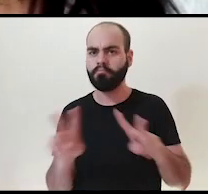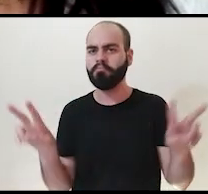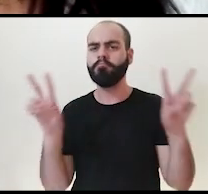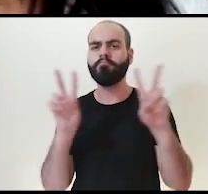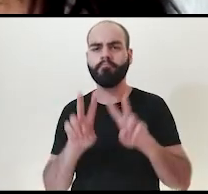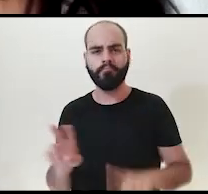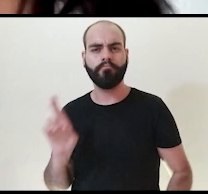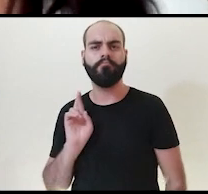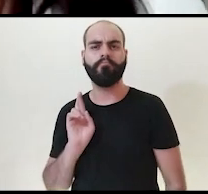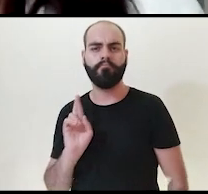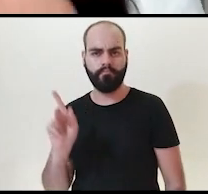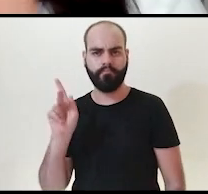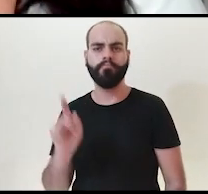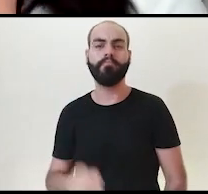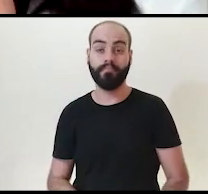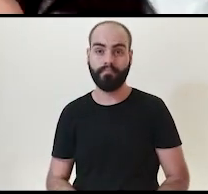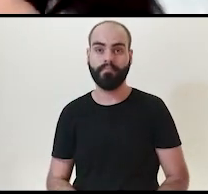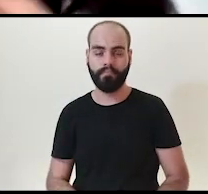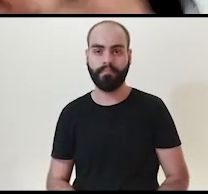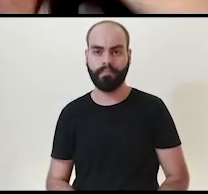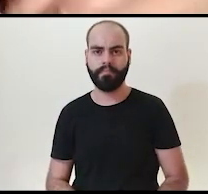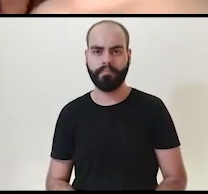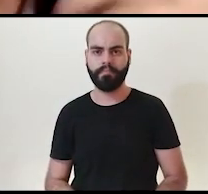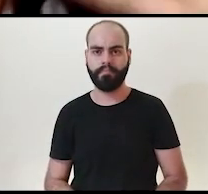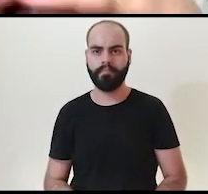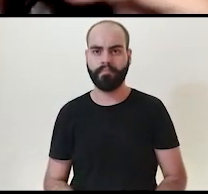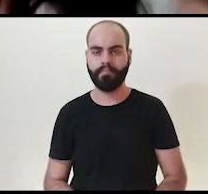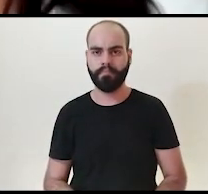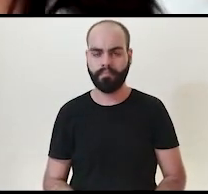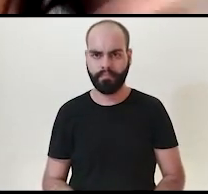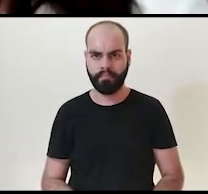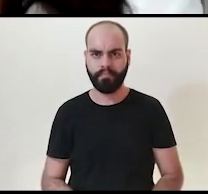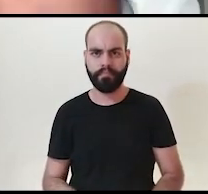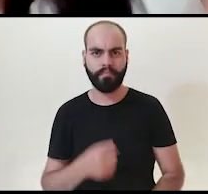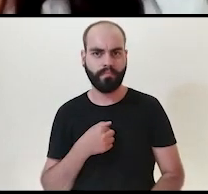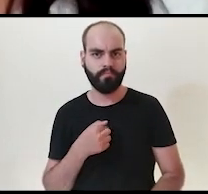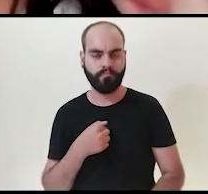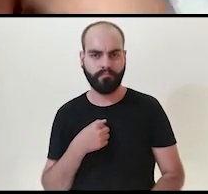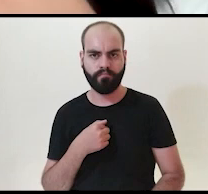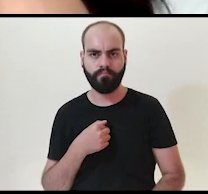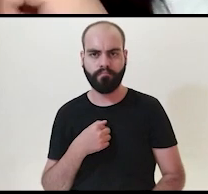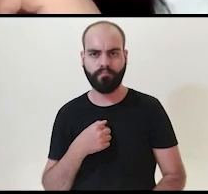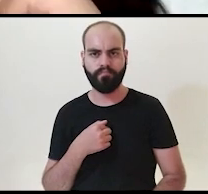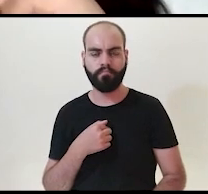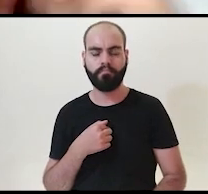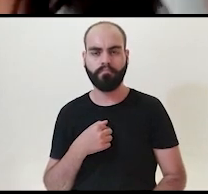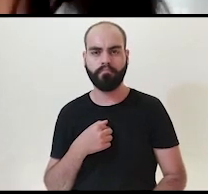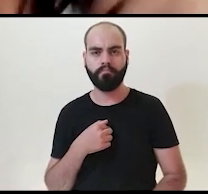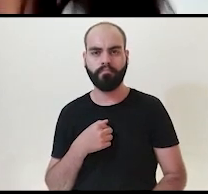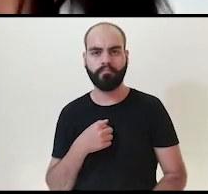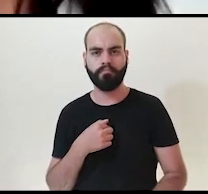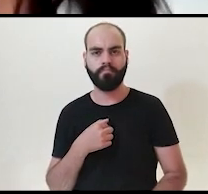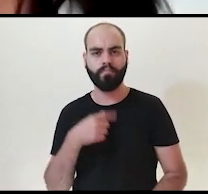faz muita diferença. Eu ouvi pegando, não tem a ver com o assunto fotografia, mas entra nesse ponto que a Aline está falando. Eu